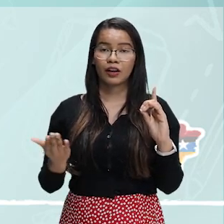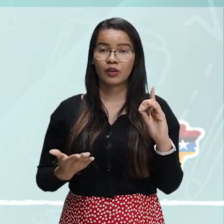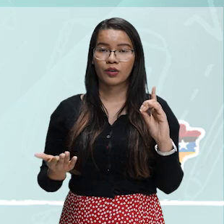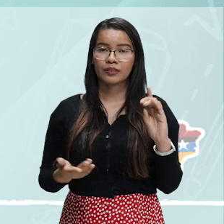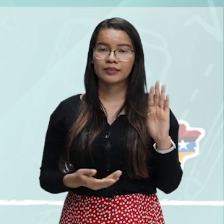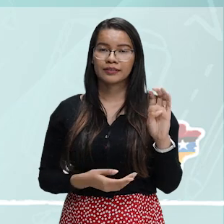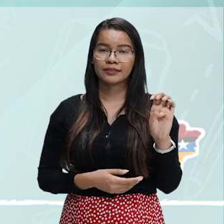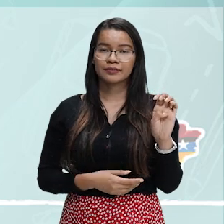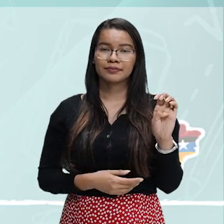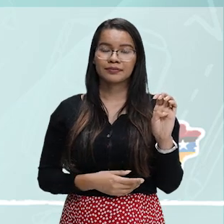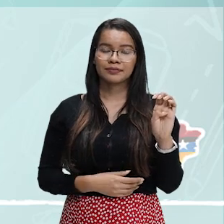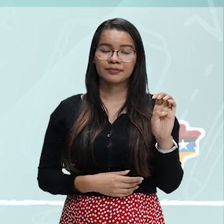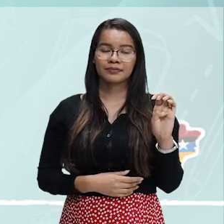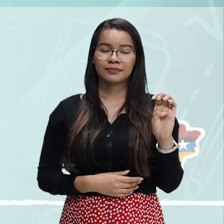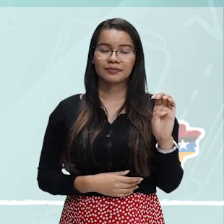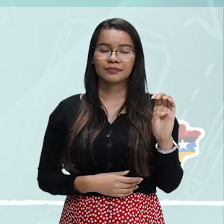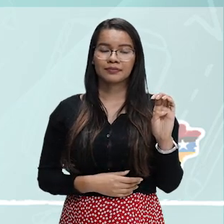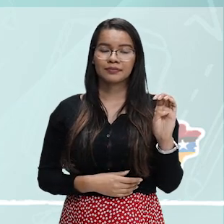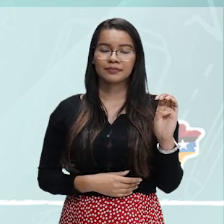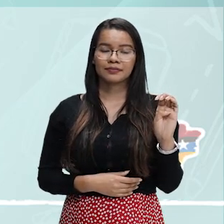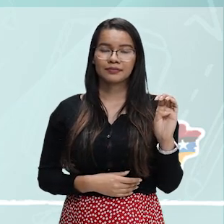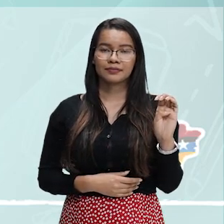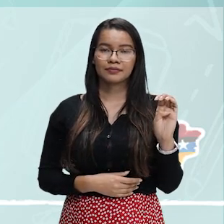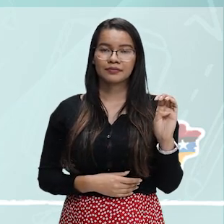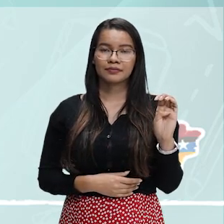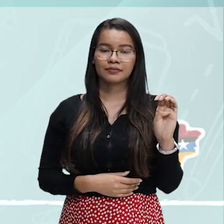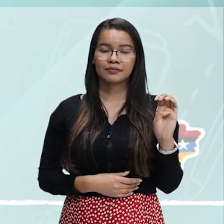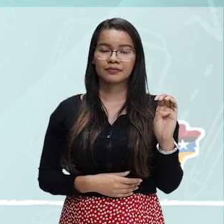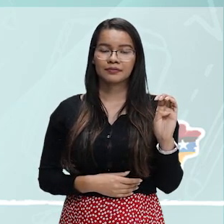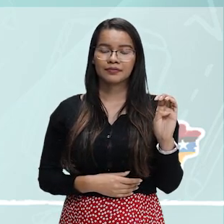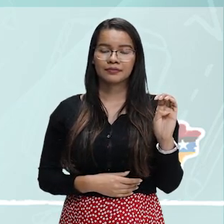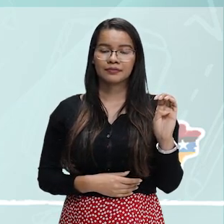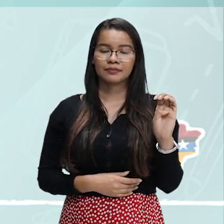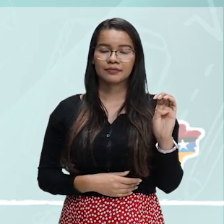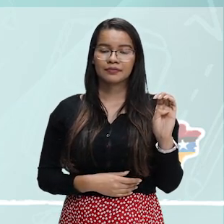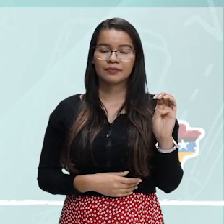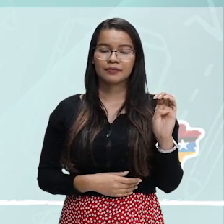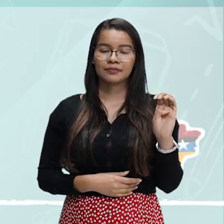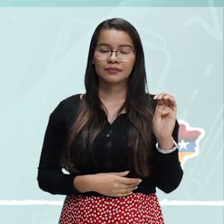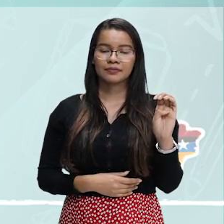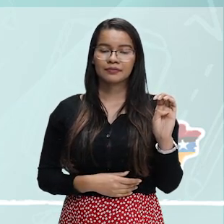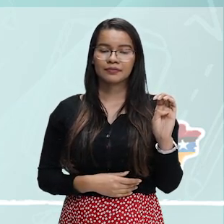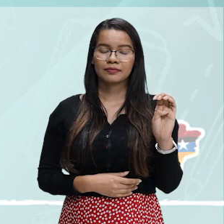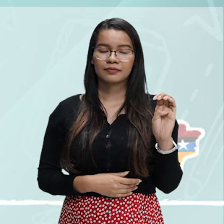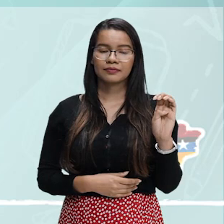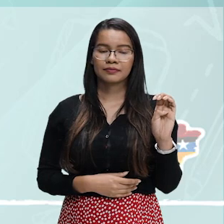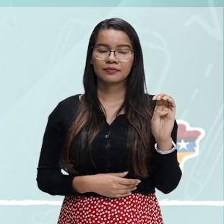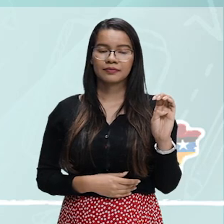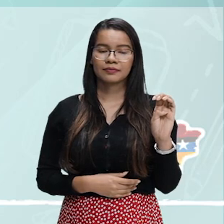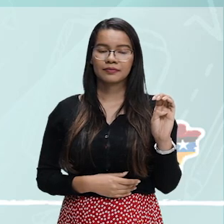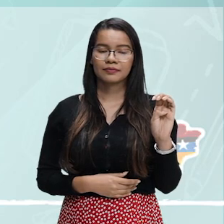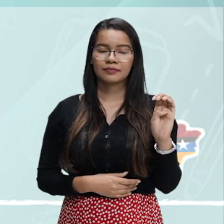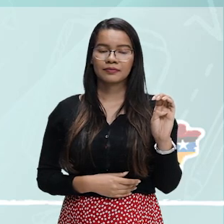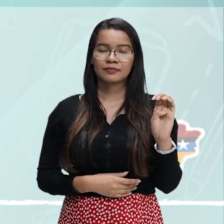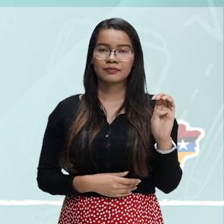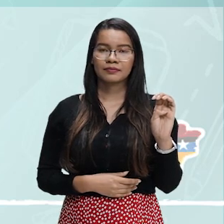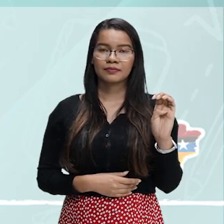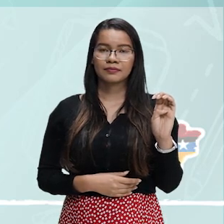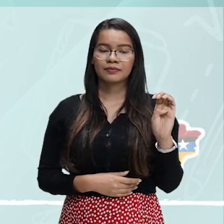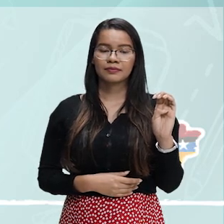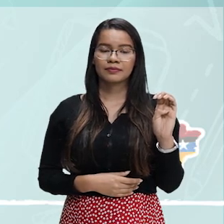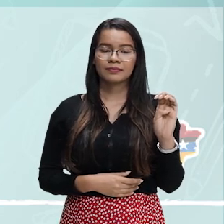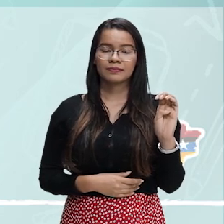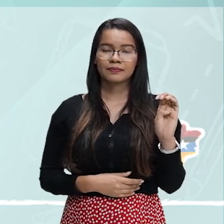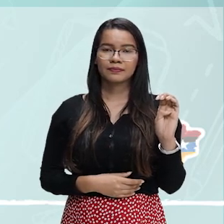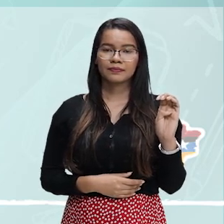E. Influenciado pelos ideais positivistas do realismo, negava a teoria